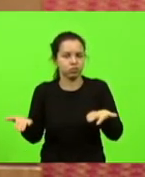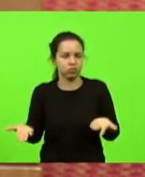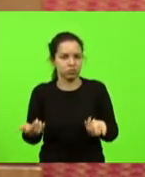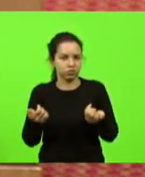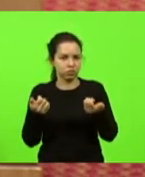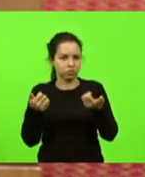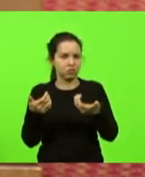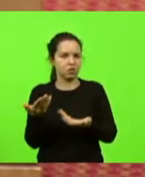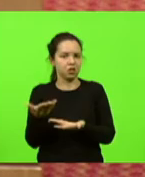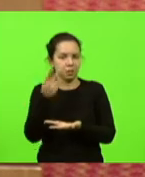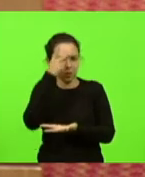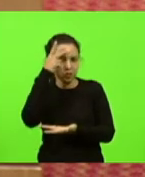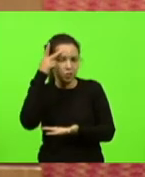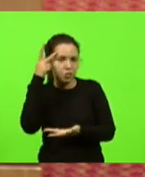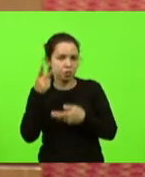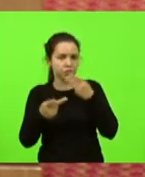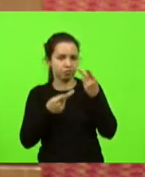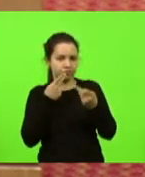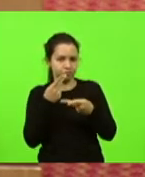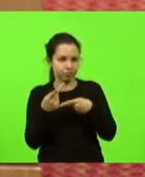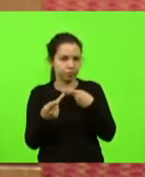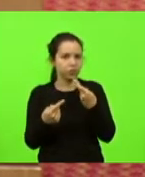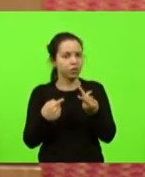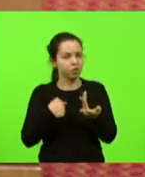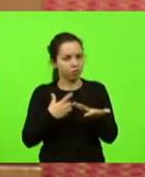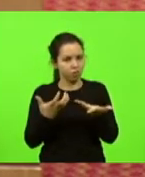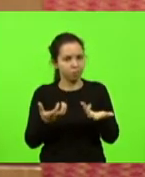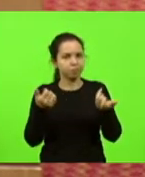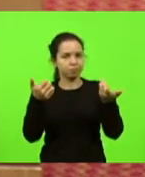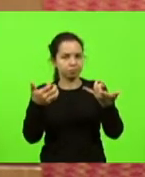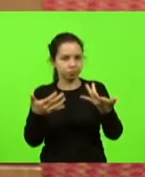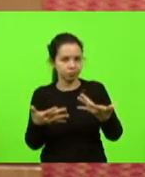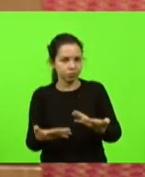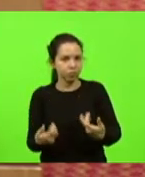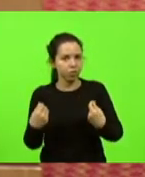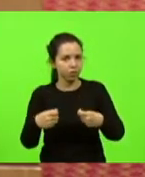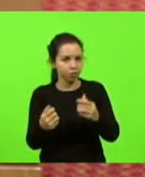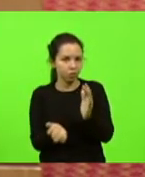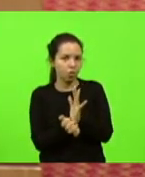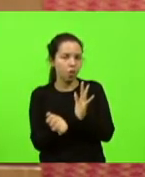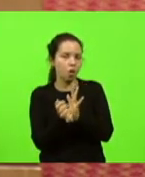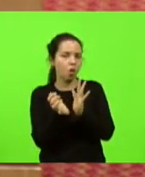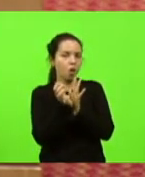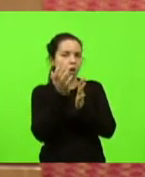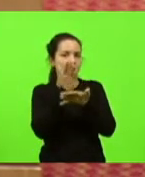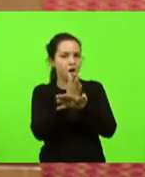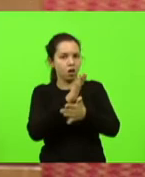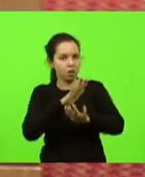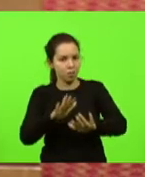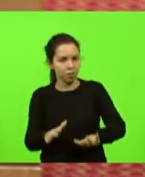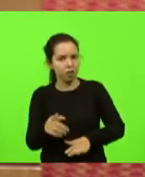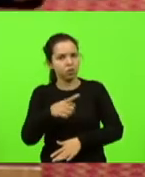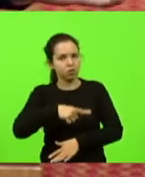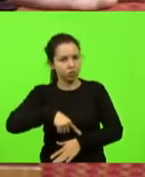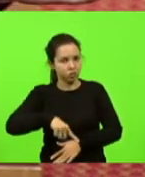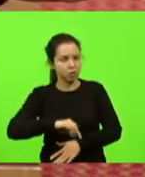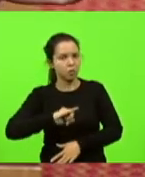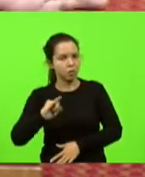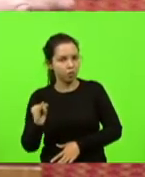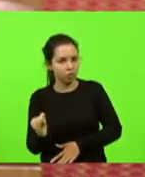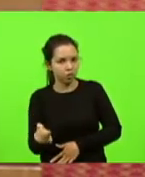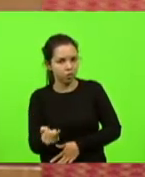e quero externar aqui, senhor presidente. E tem que desburocratizar, e vamos aproveitar o discurso deles, que